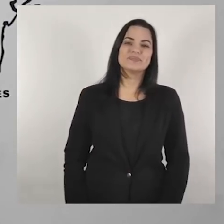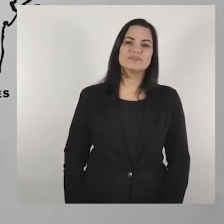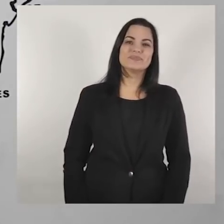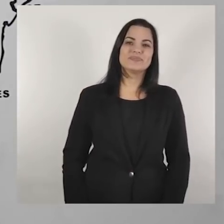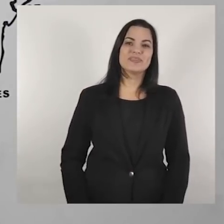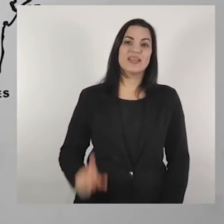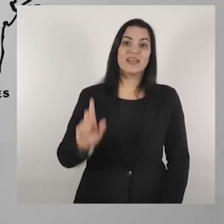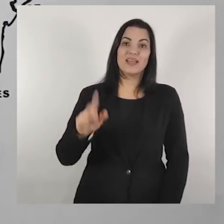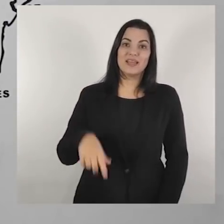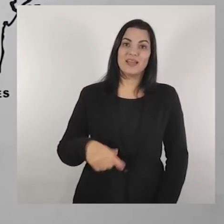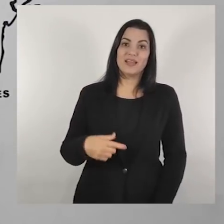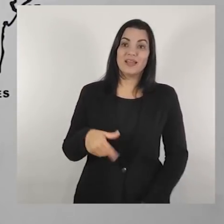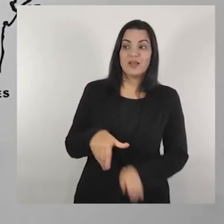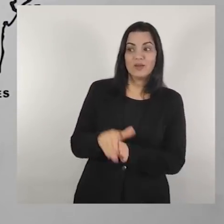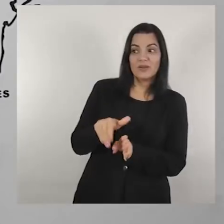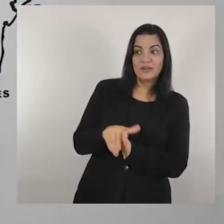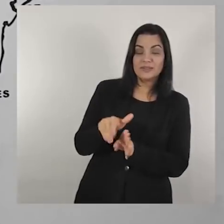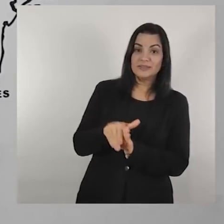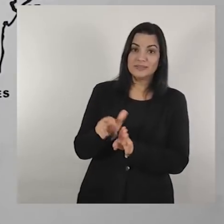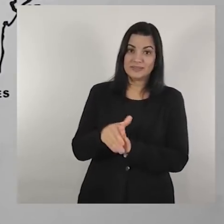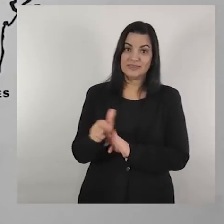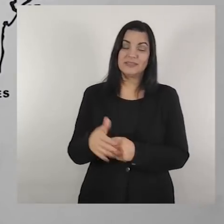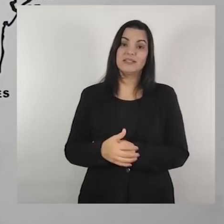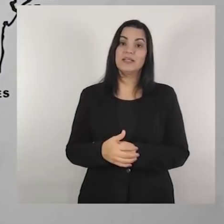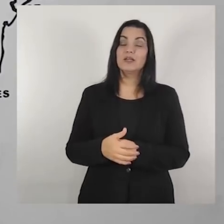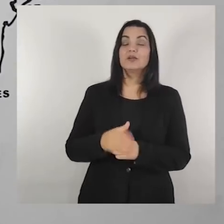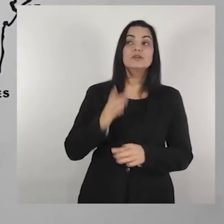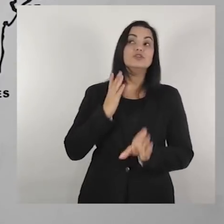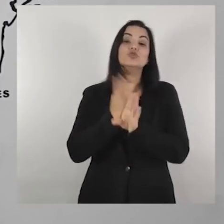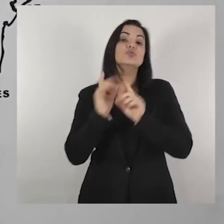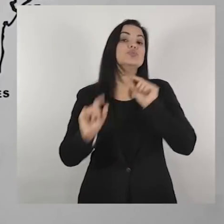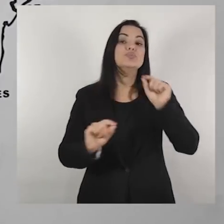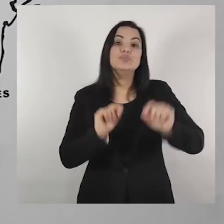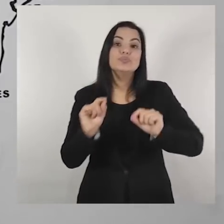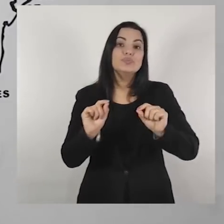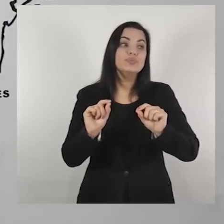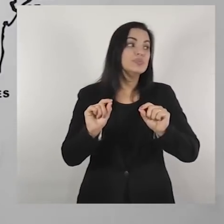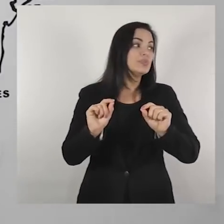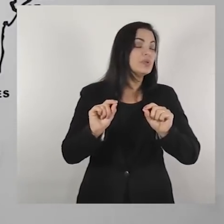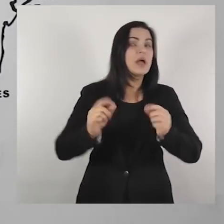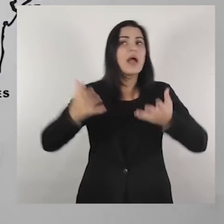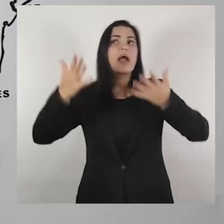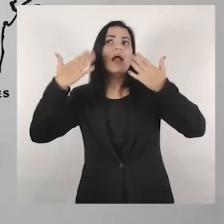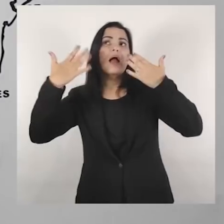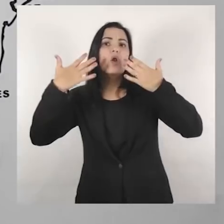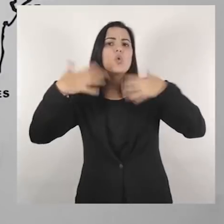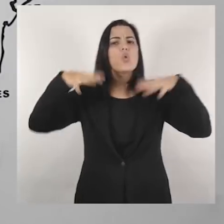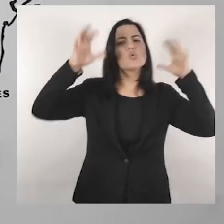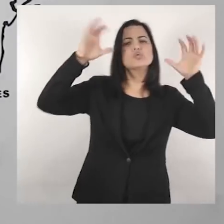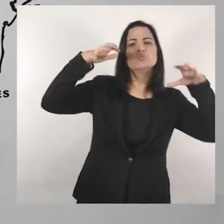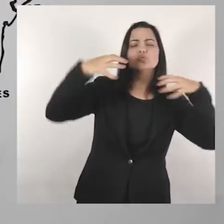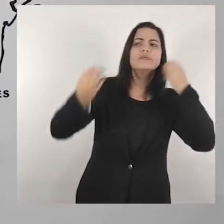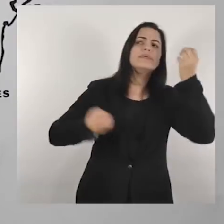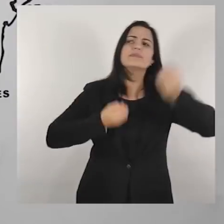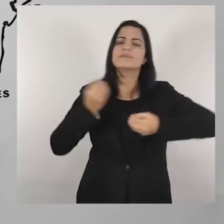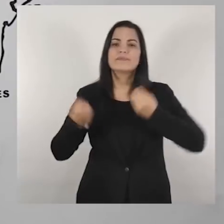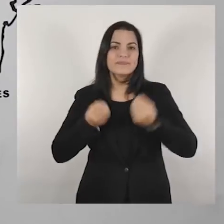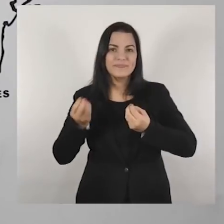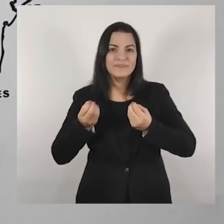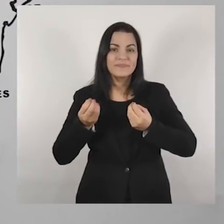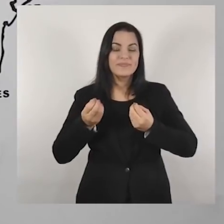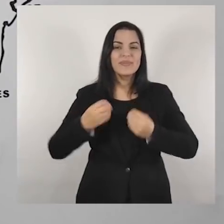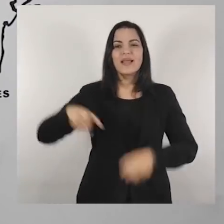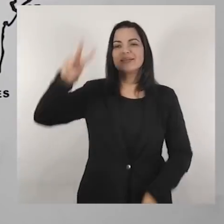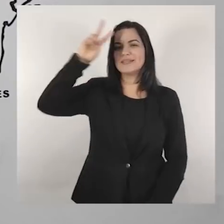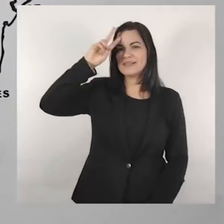Então essa parte aqui é só uma orientação para descobrirmos essa relação do calor com a chuva, tá bom?